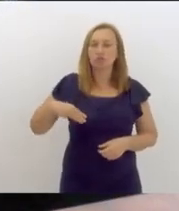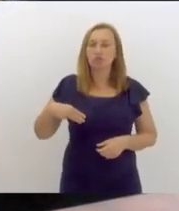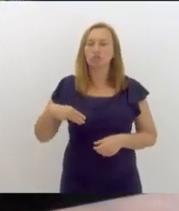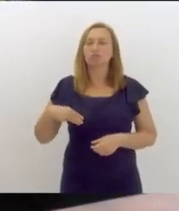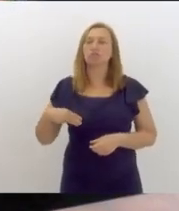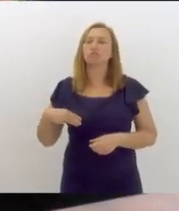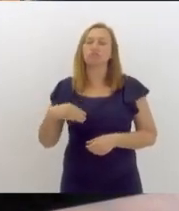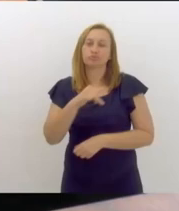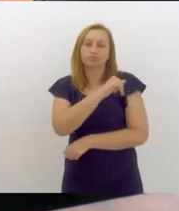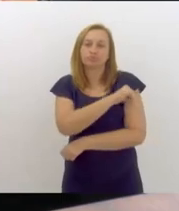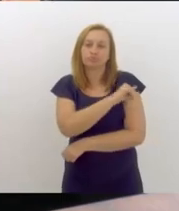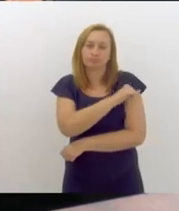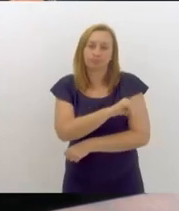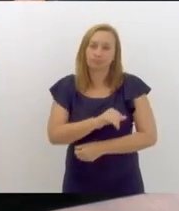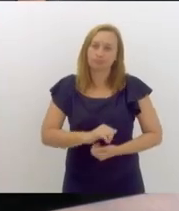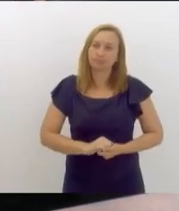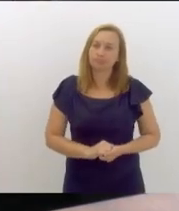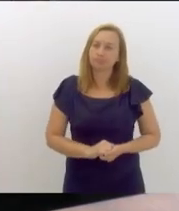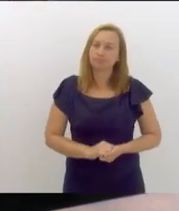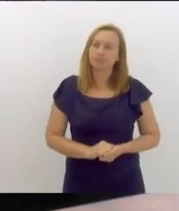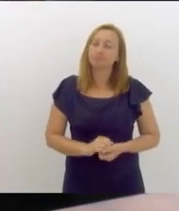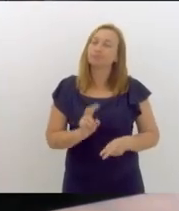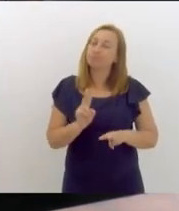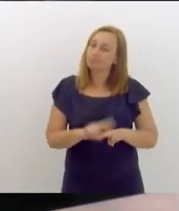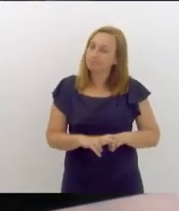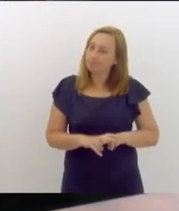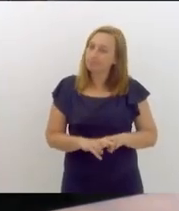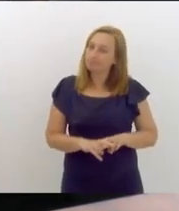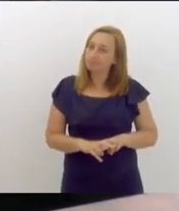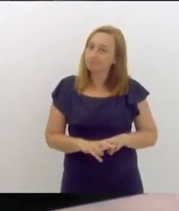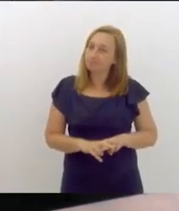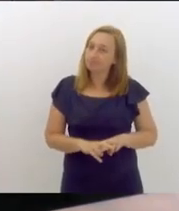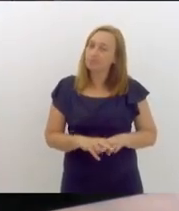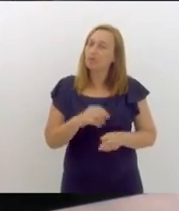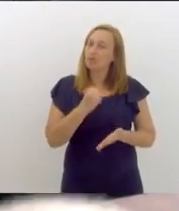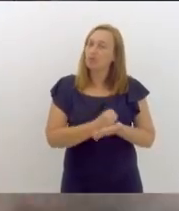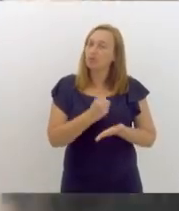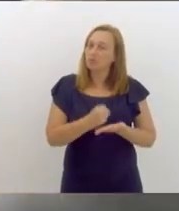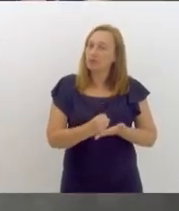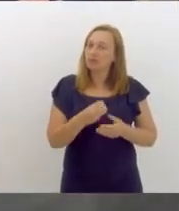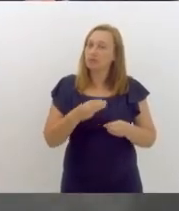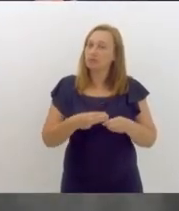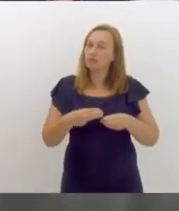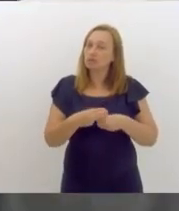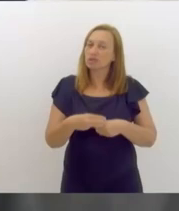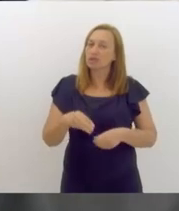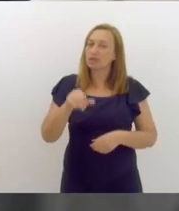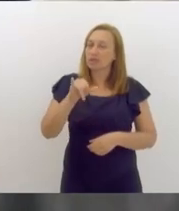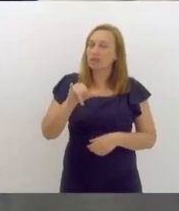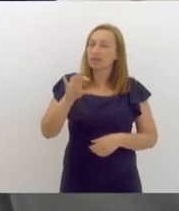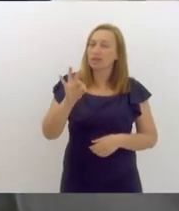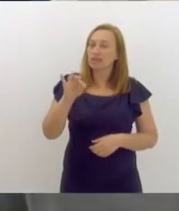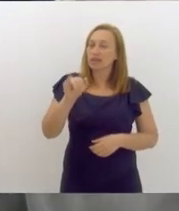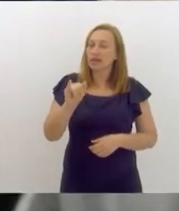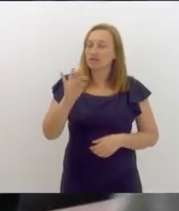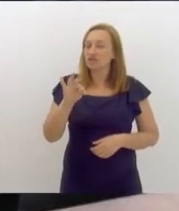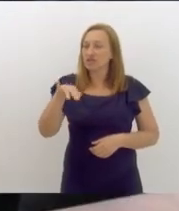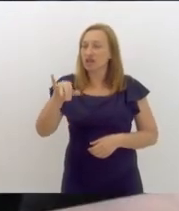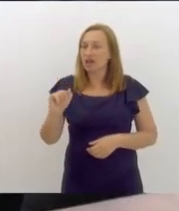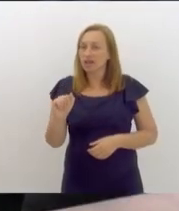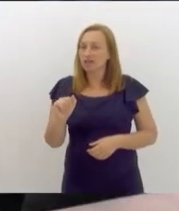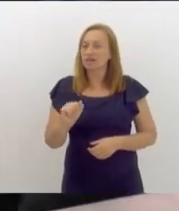Janeiro e foi preso por contratos no município de Itatiaia posteriormente